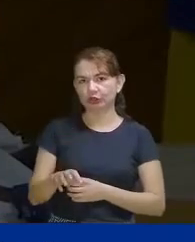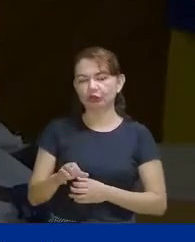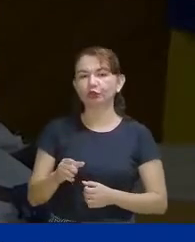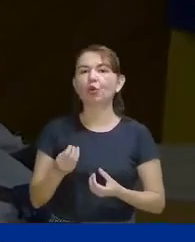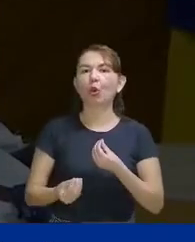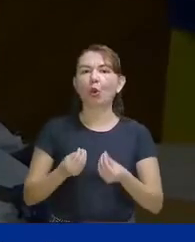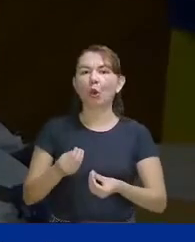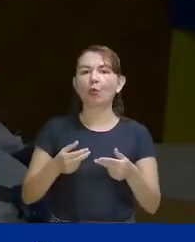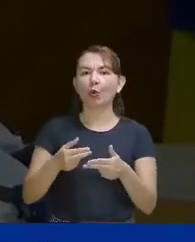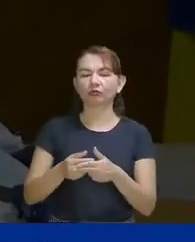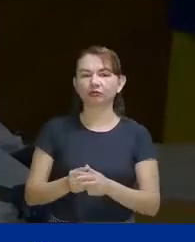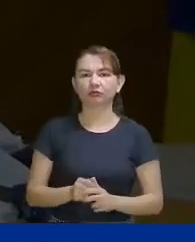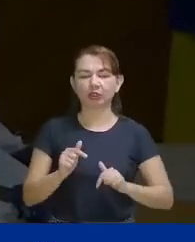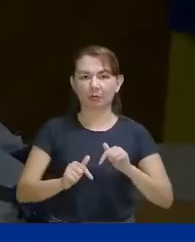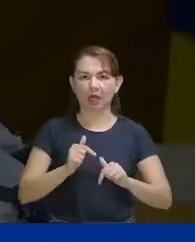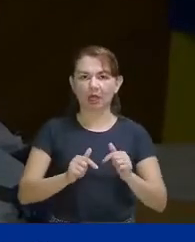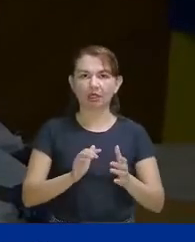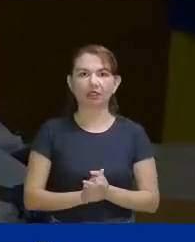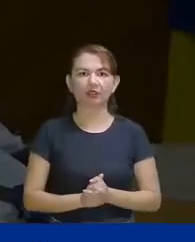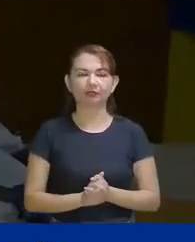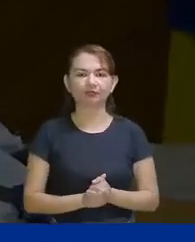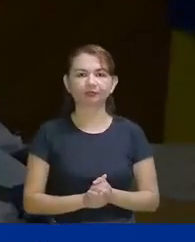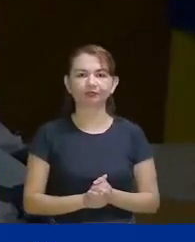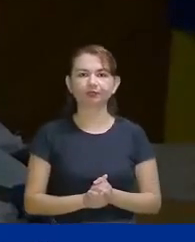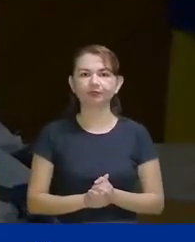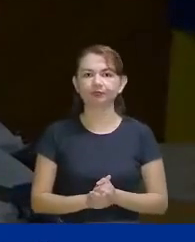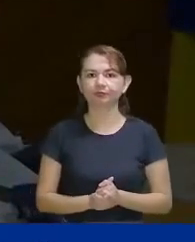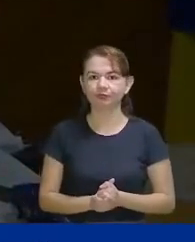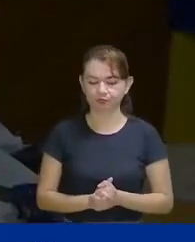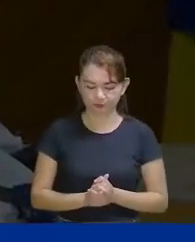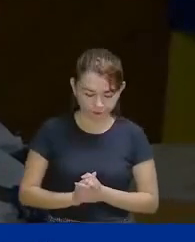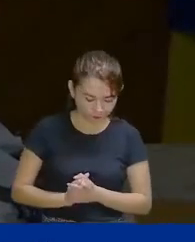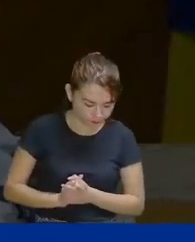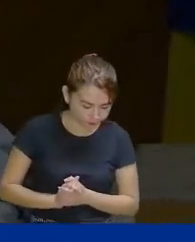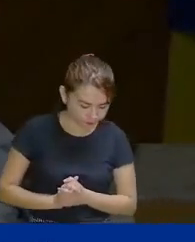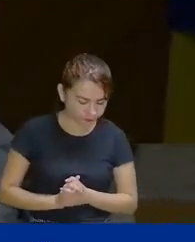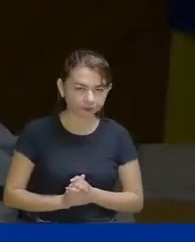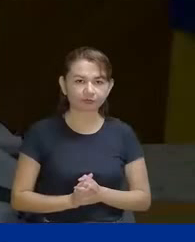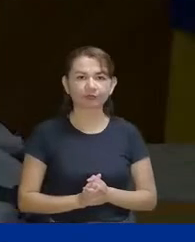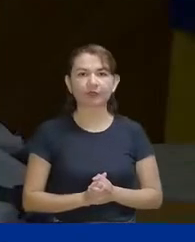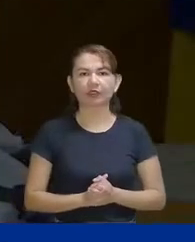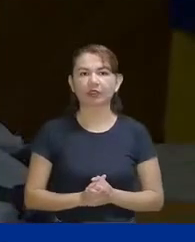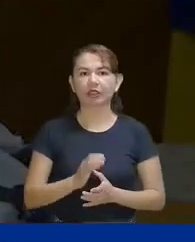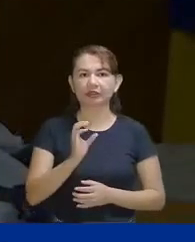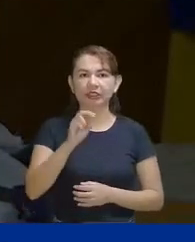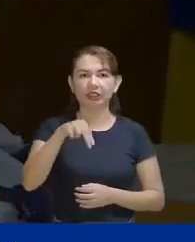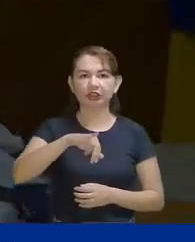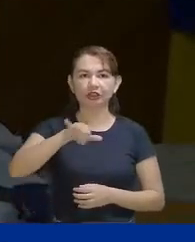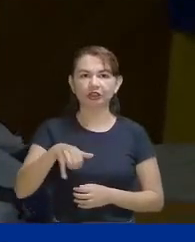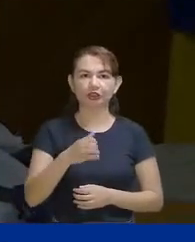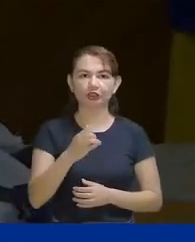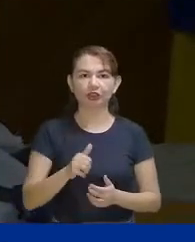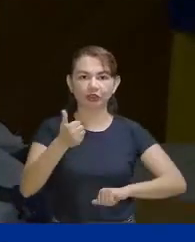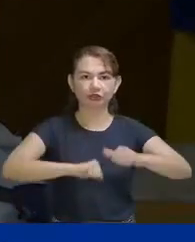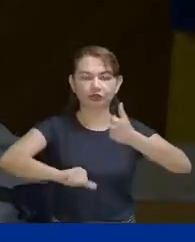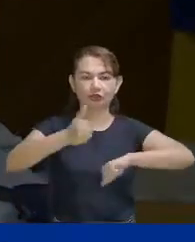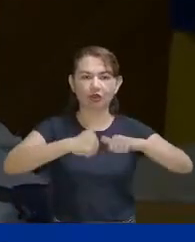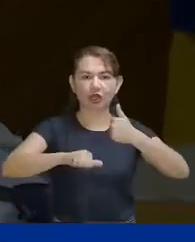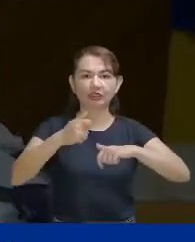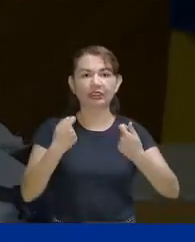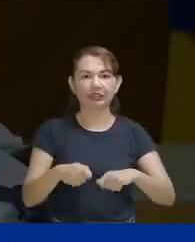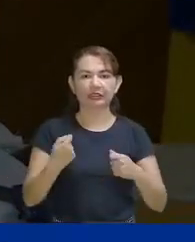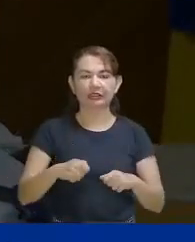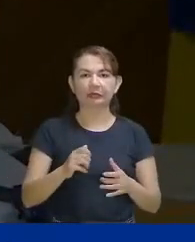elaborada pela assessoria responsável pelo acompanhamento das ações relativas ao Prêmio CNJ de Qualidade, ante a necessidade